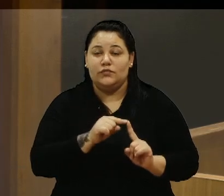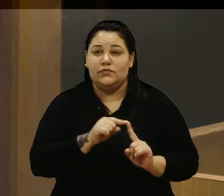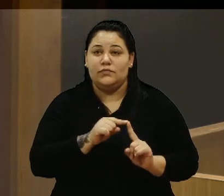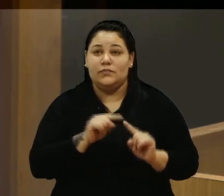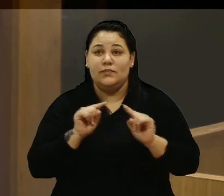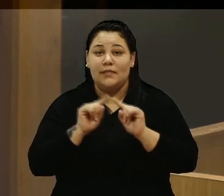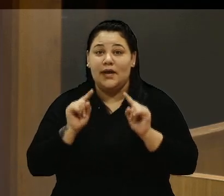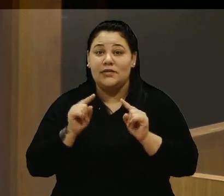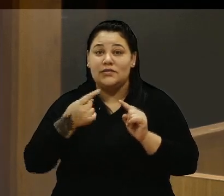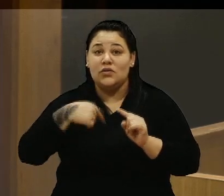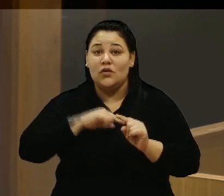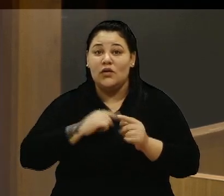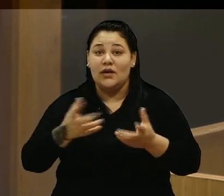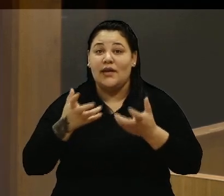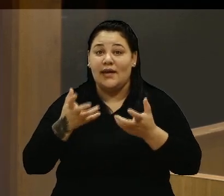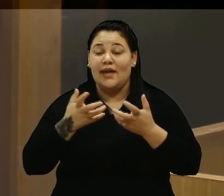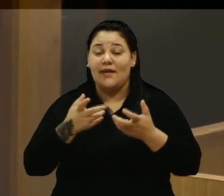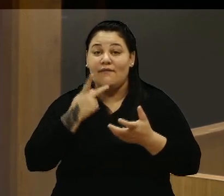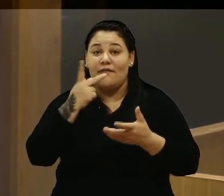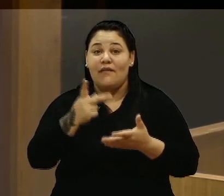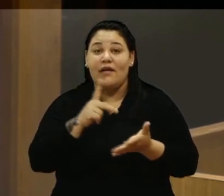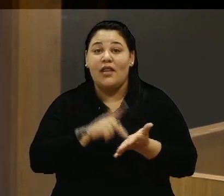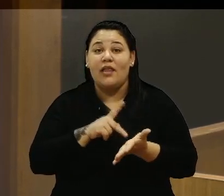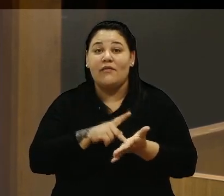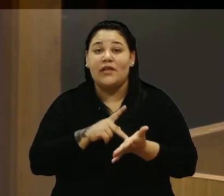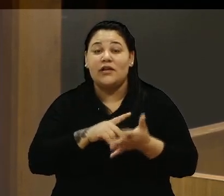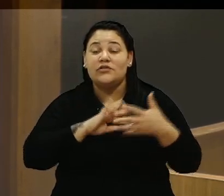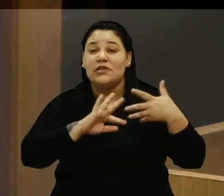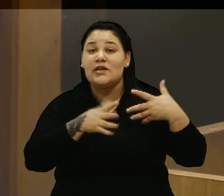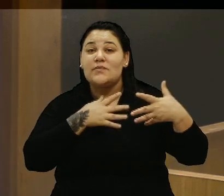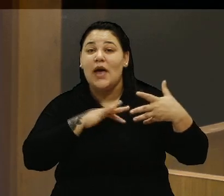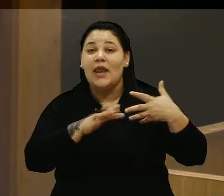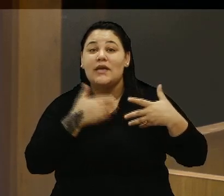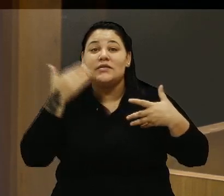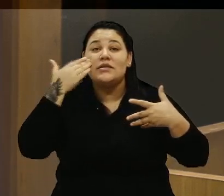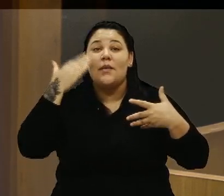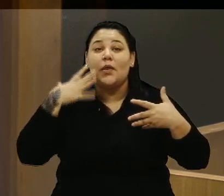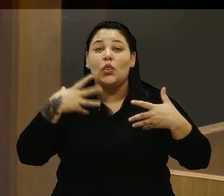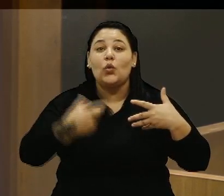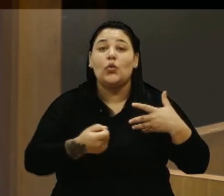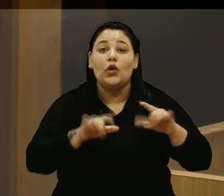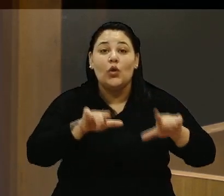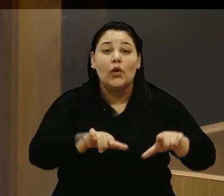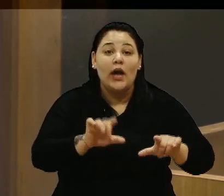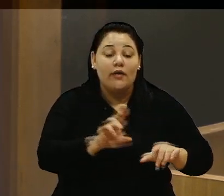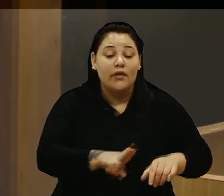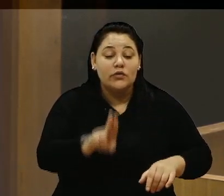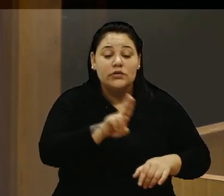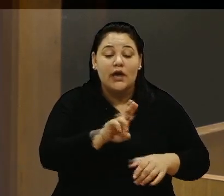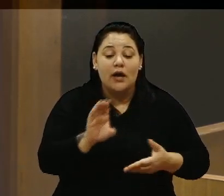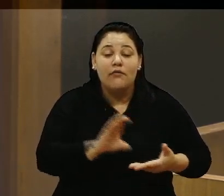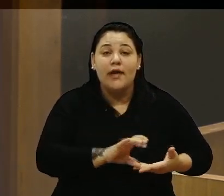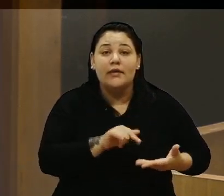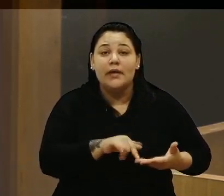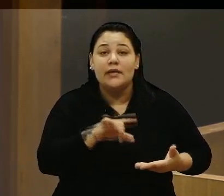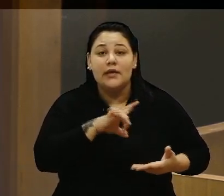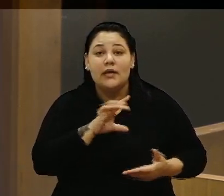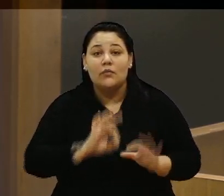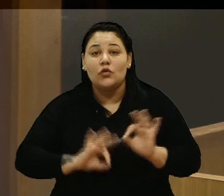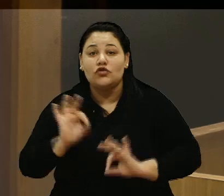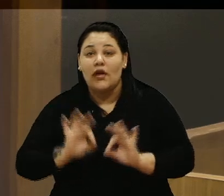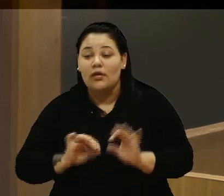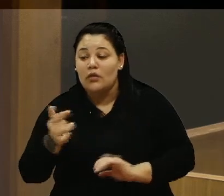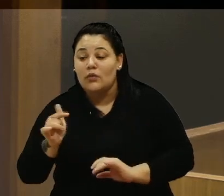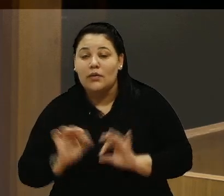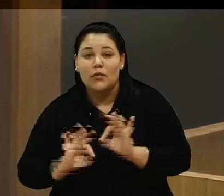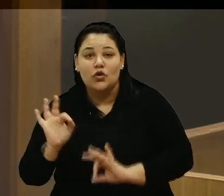queremos transparência. Onde vai ser aplicado o recurso, tem projeto ou não tem projeto. E outra coisa